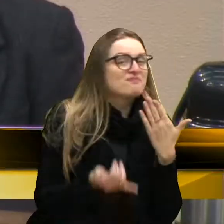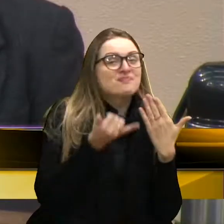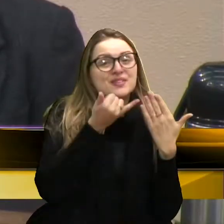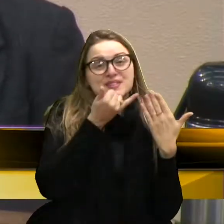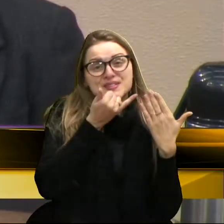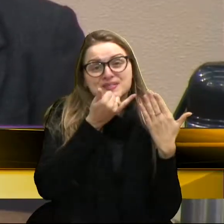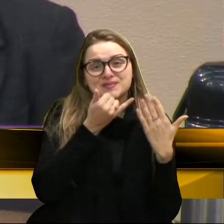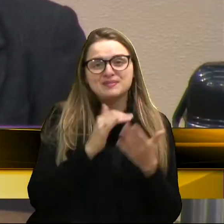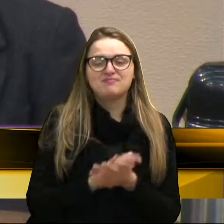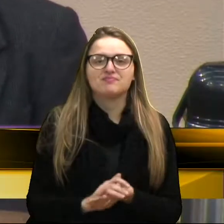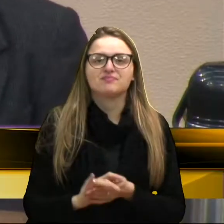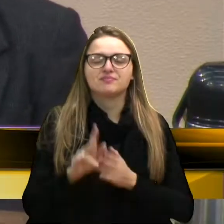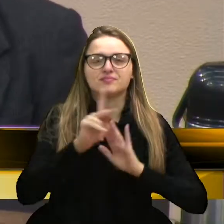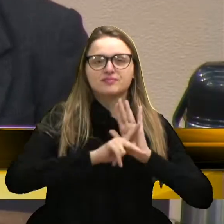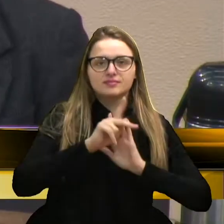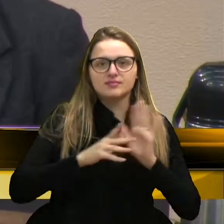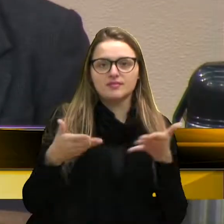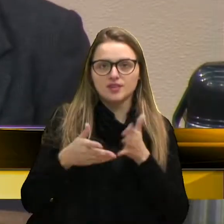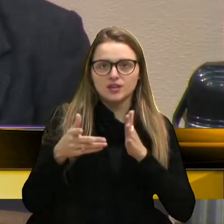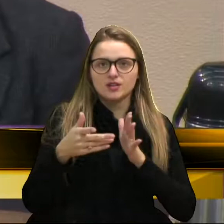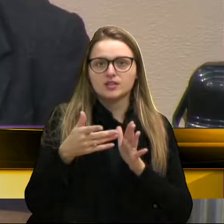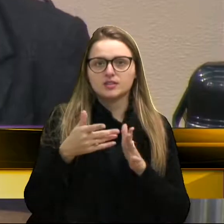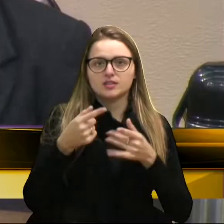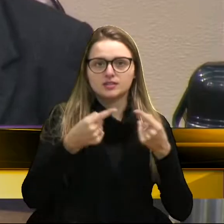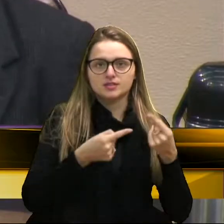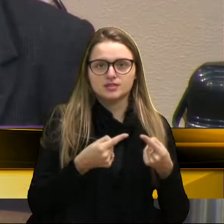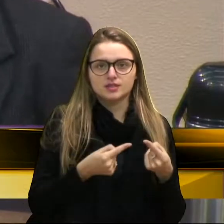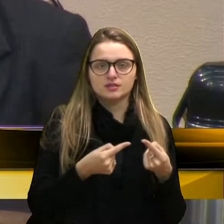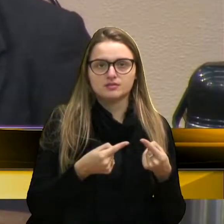da leitura, o projeto está em discussão,